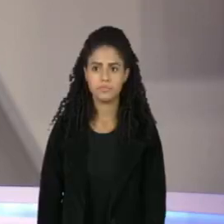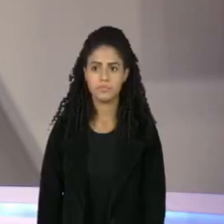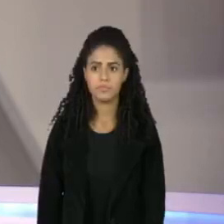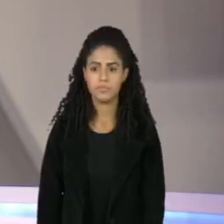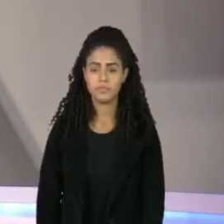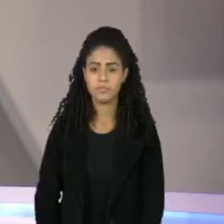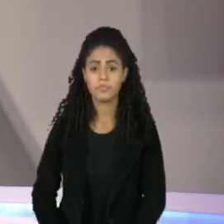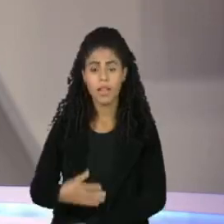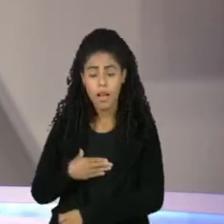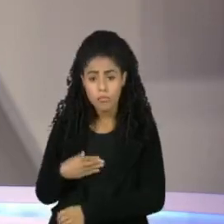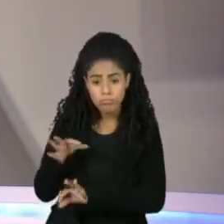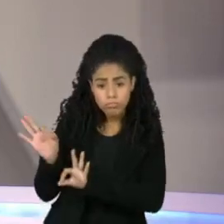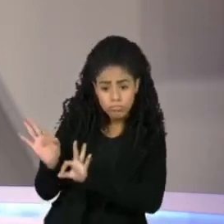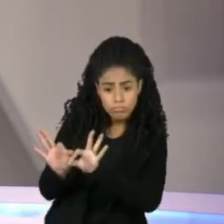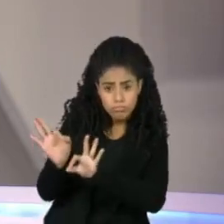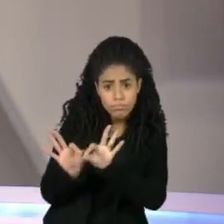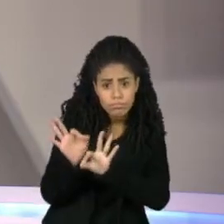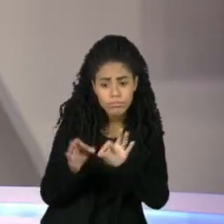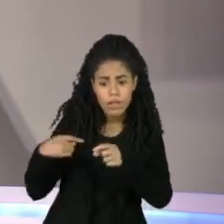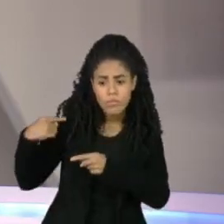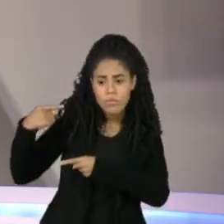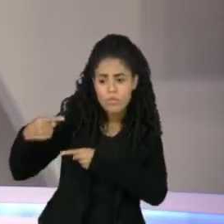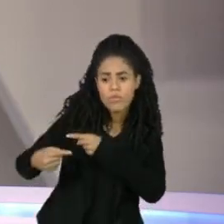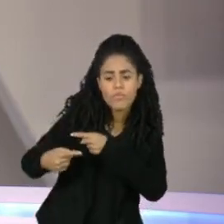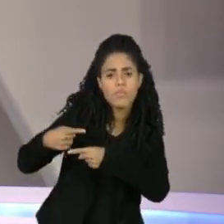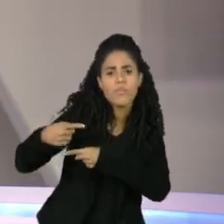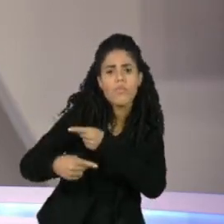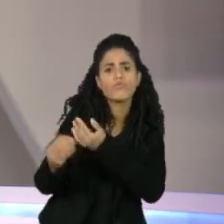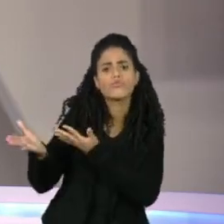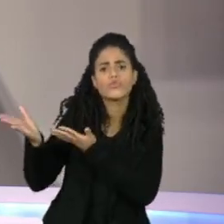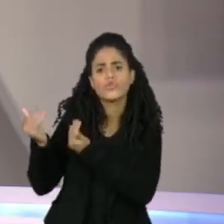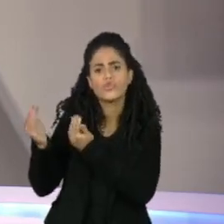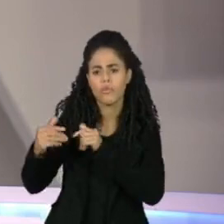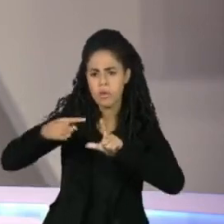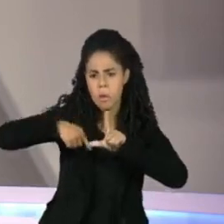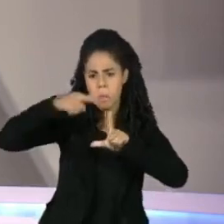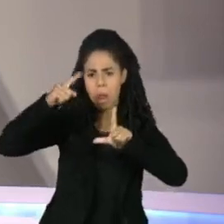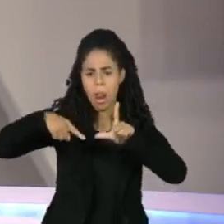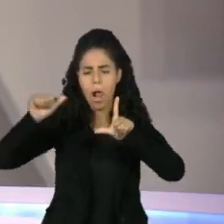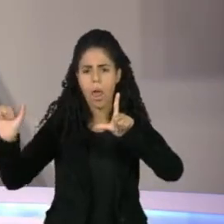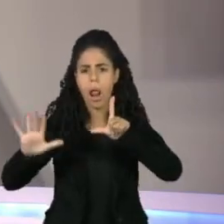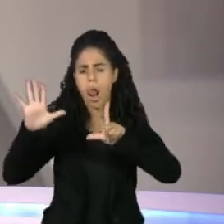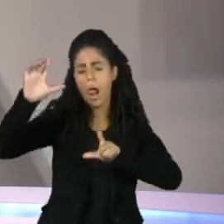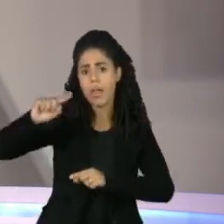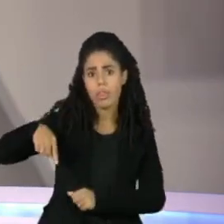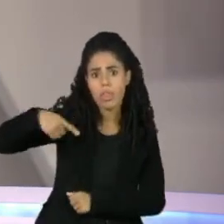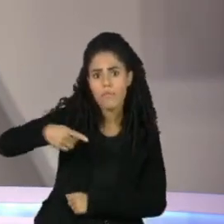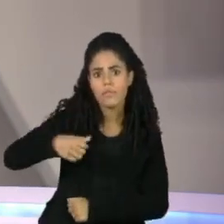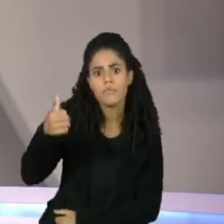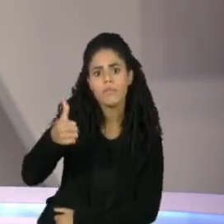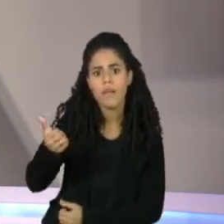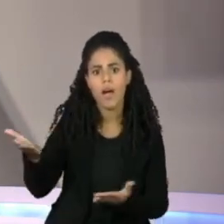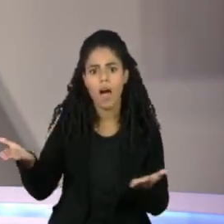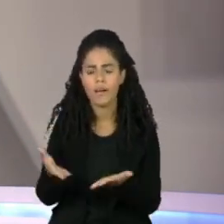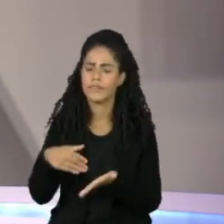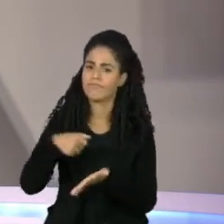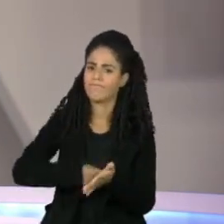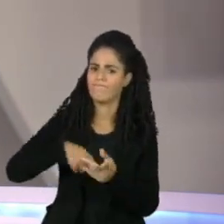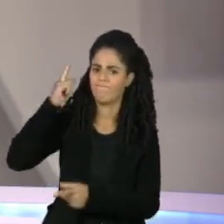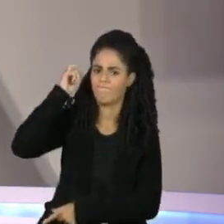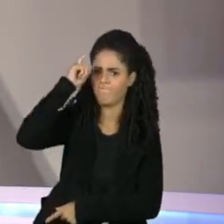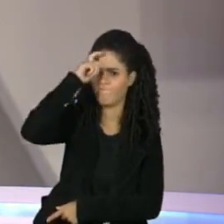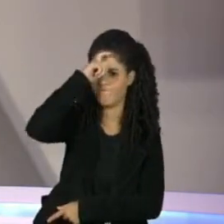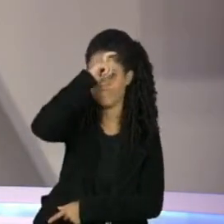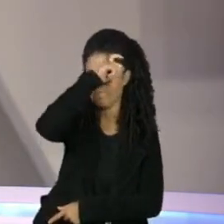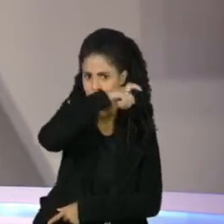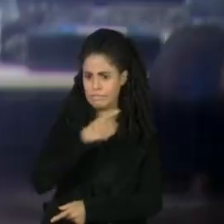Os filhos do Plano Real, jovens que nasceram depois do período da hiperinflação, pela primeira vez enfrentam uma